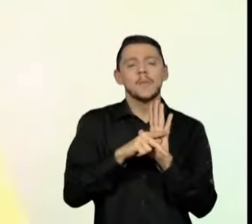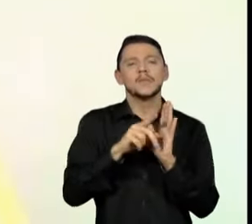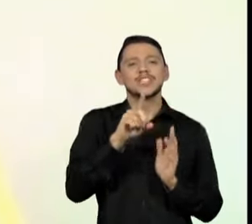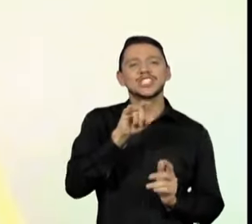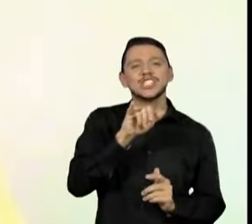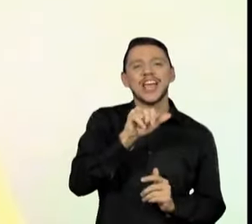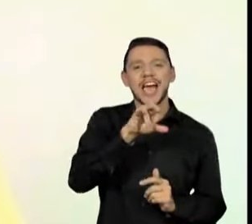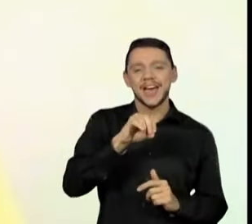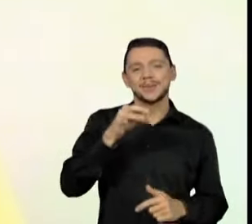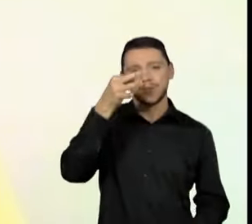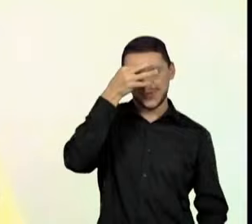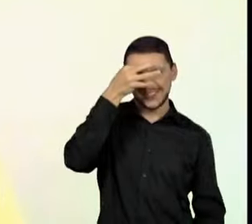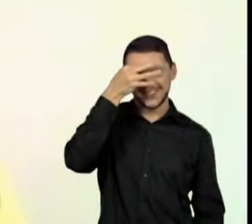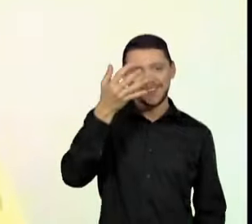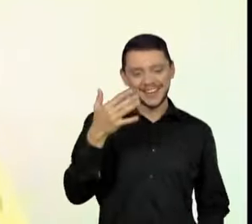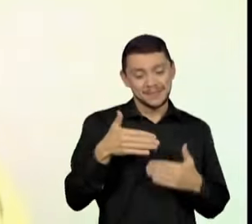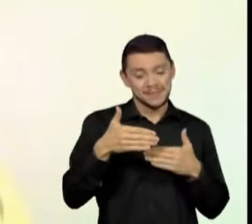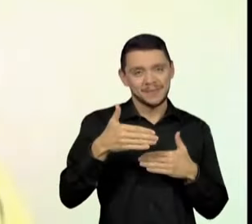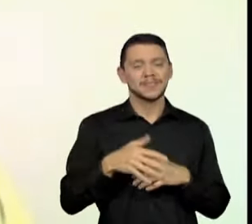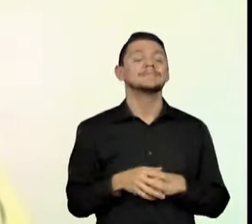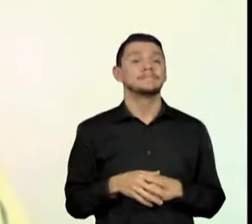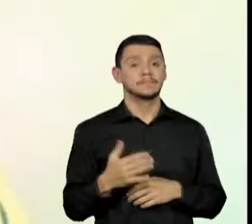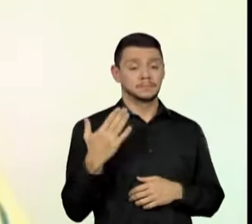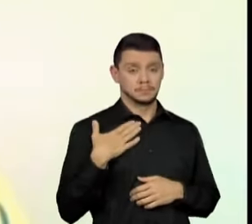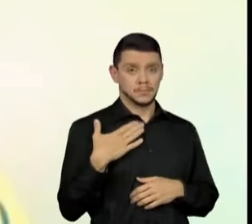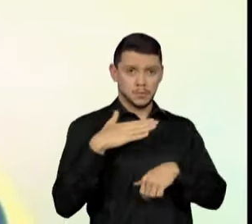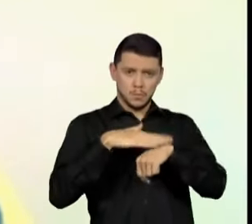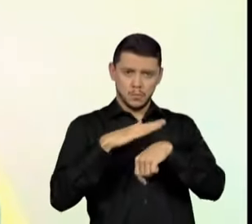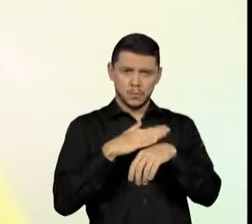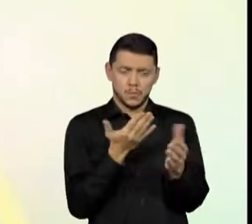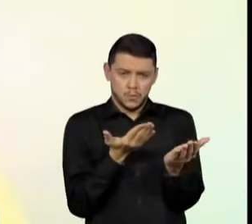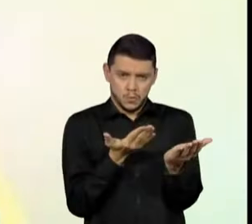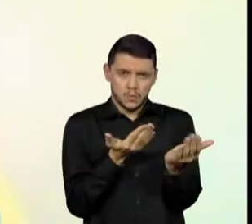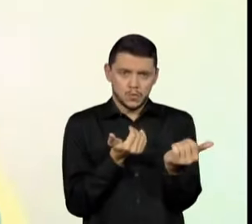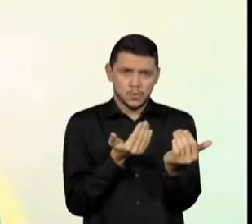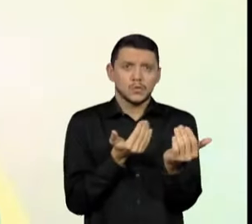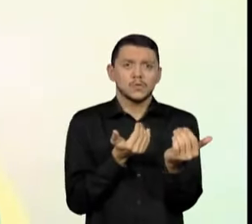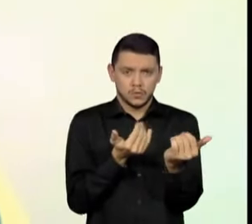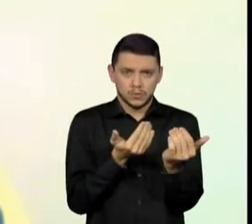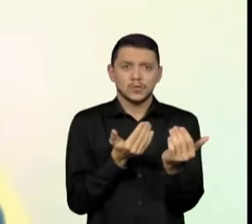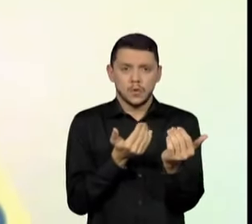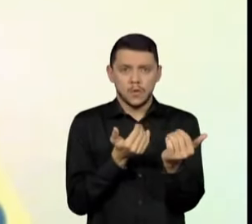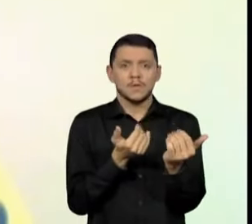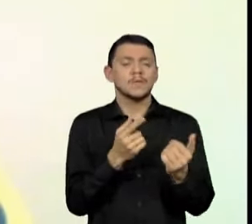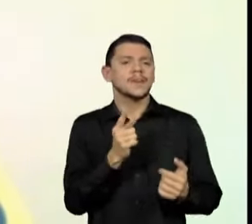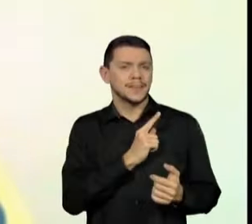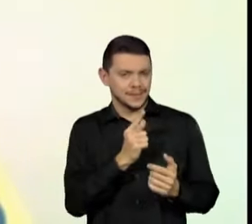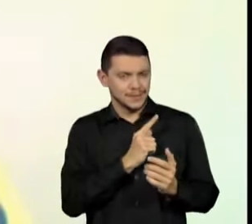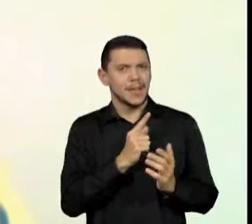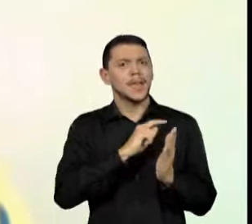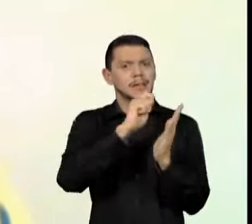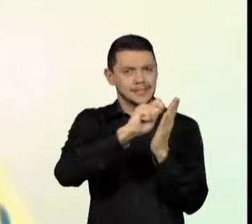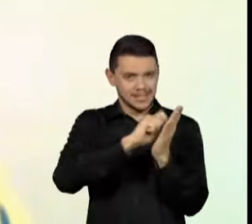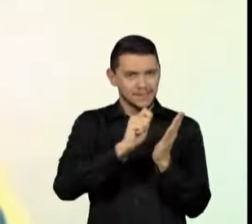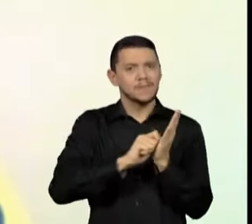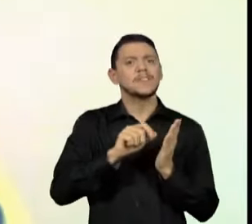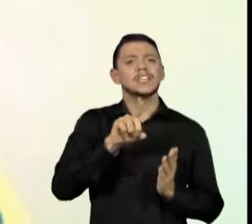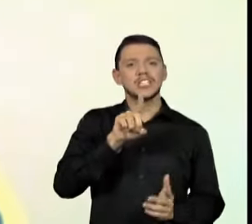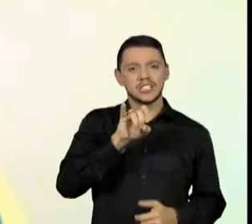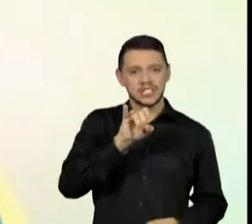Eu escrevi diário na minha juventude, teve um momento que eu escrevi diário, sim, depois perdi